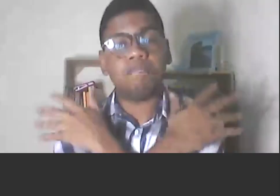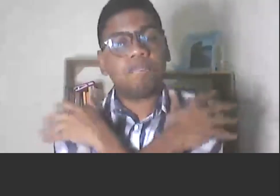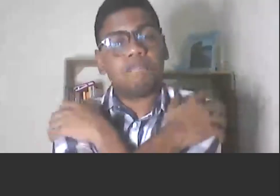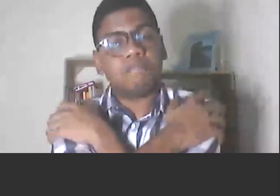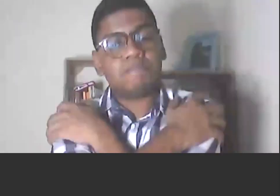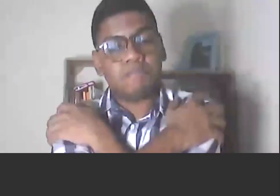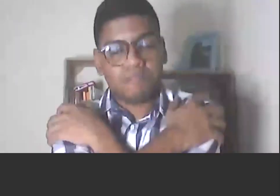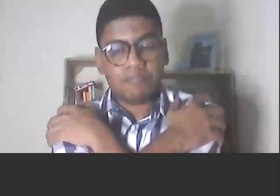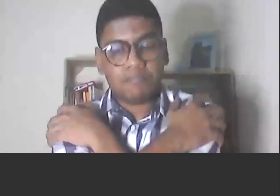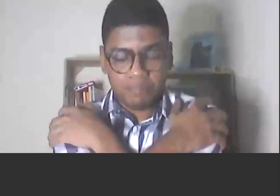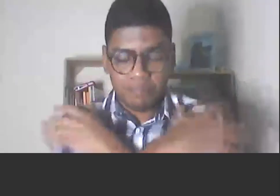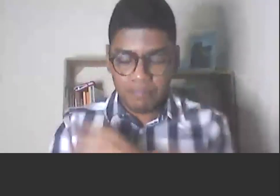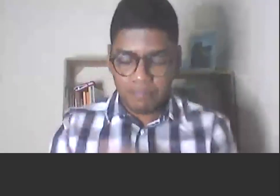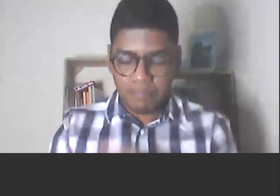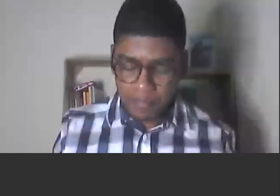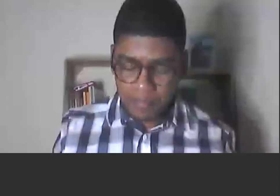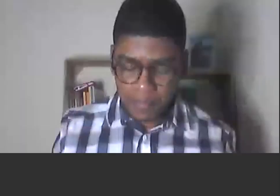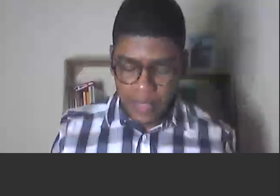abraço, tá?